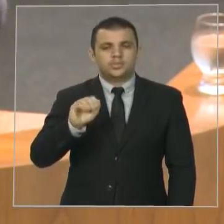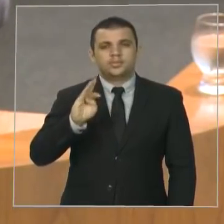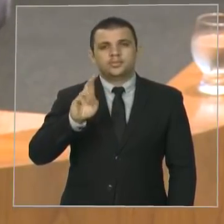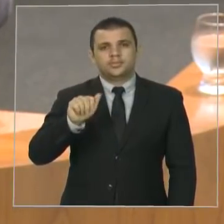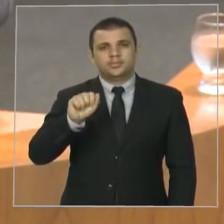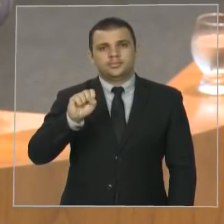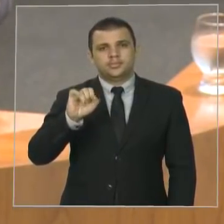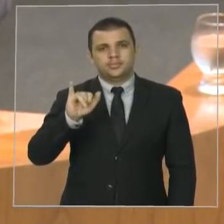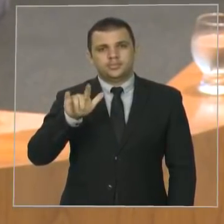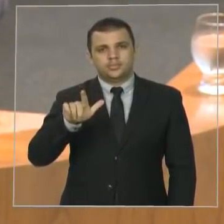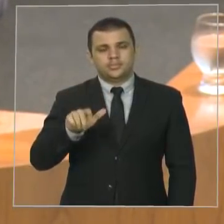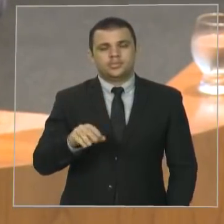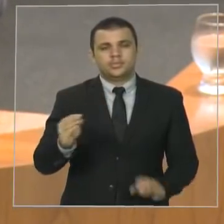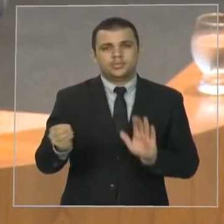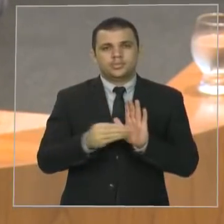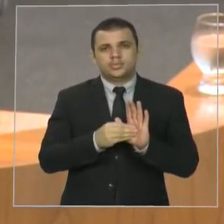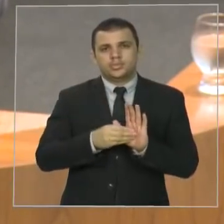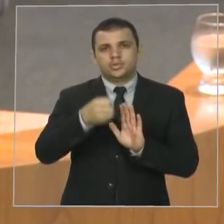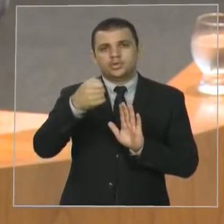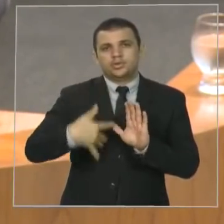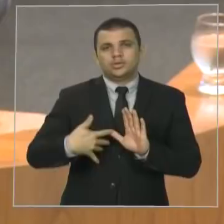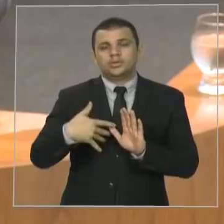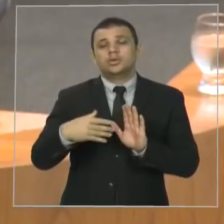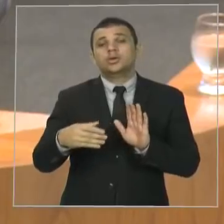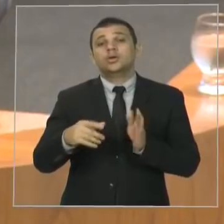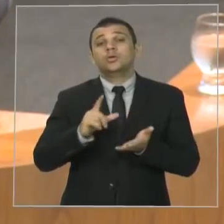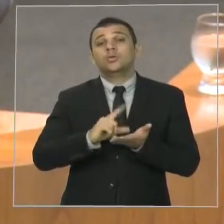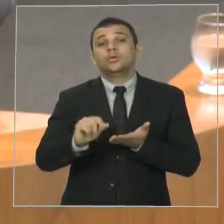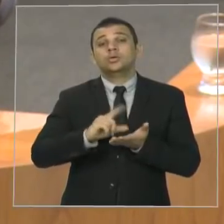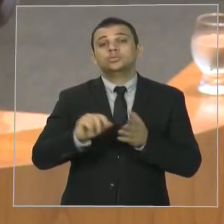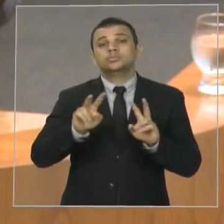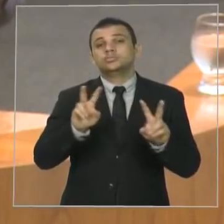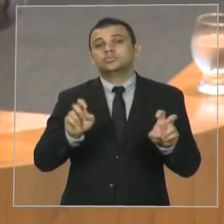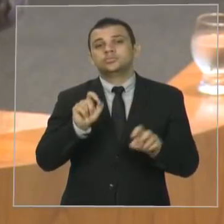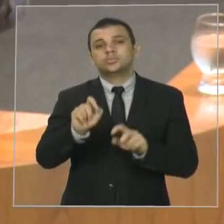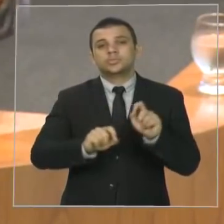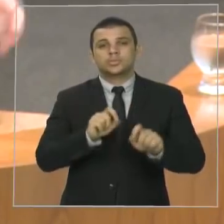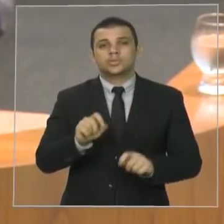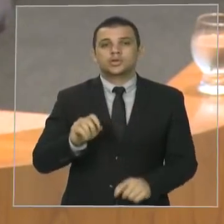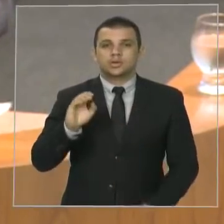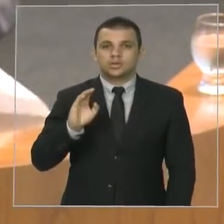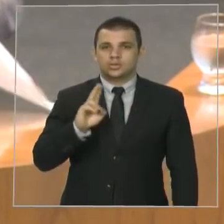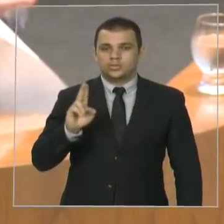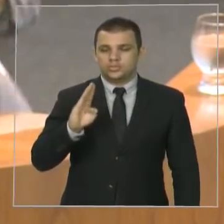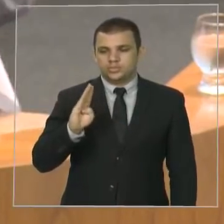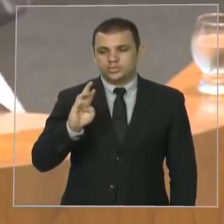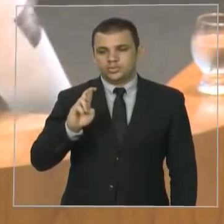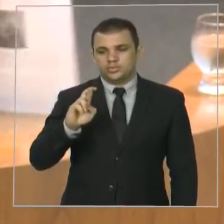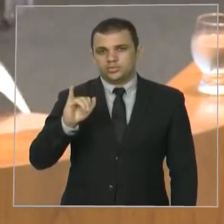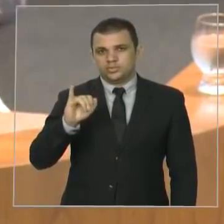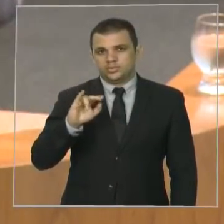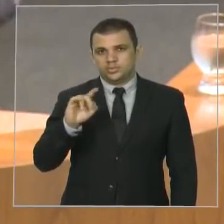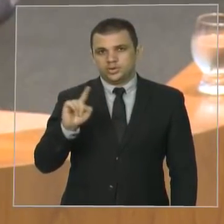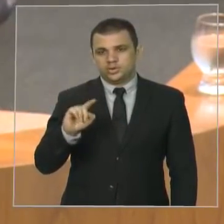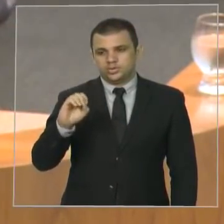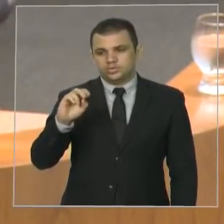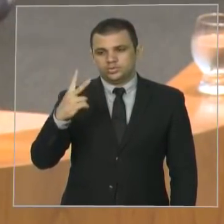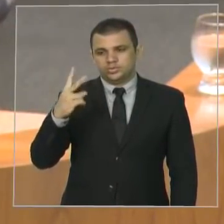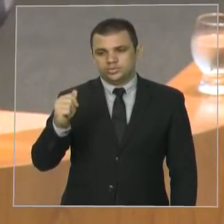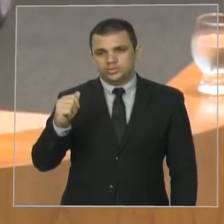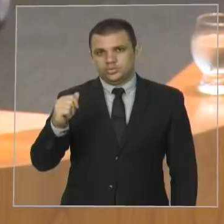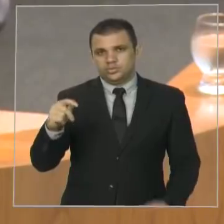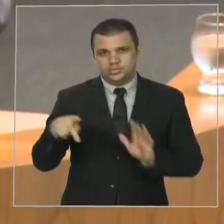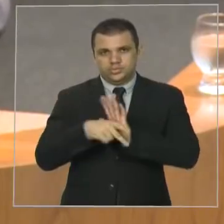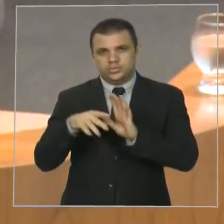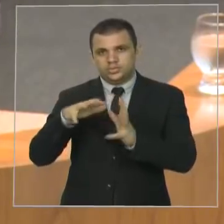Como representa a equivocação, como pode ser citado, eu estive lendo agora uma revista, Veja,